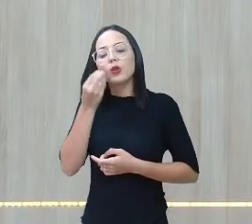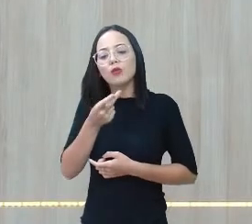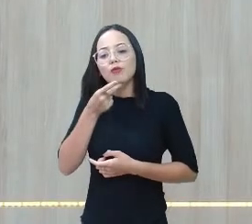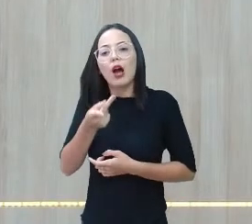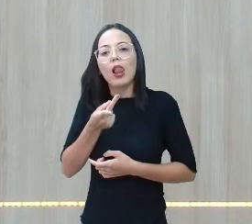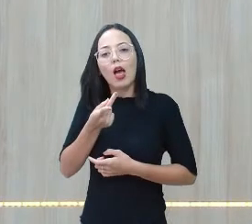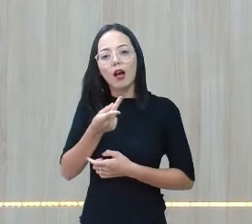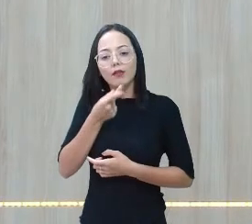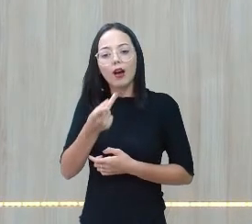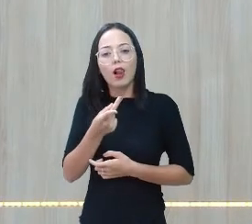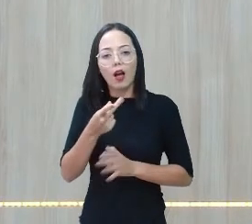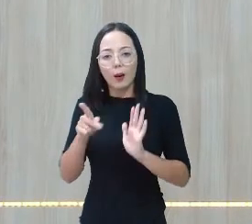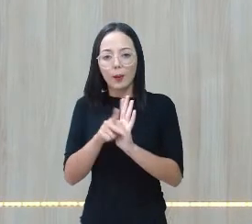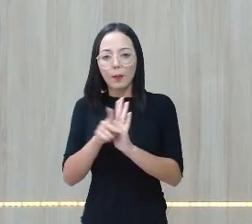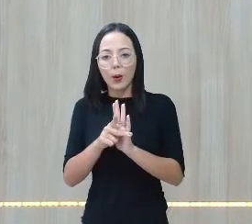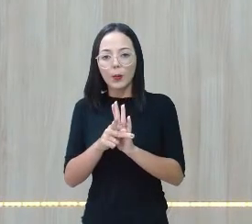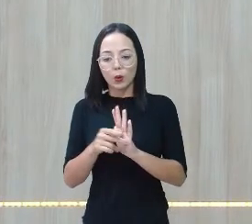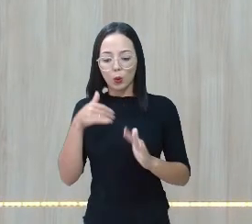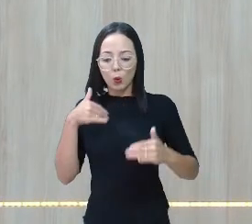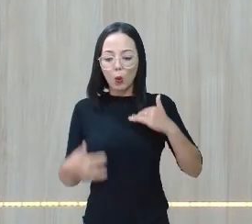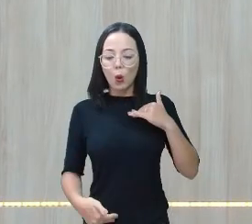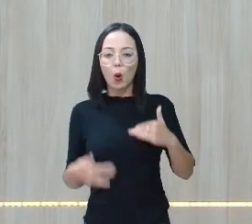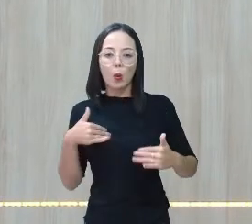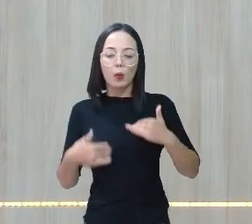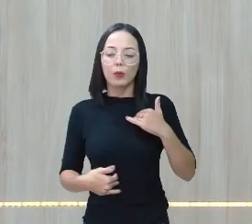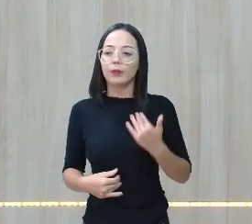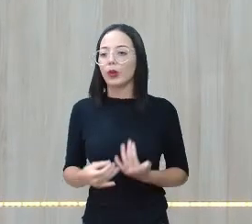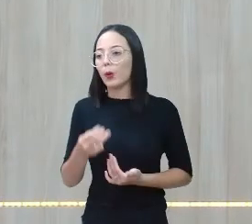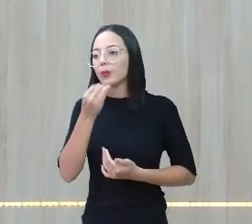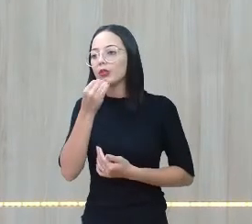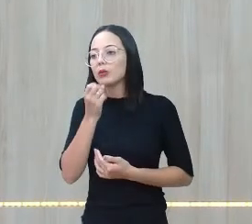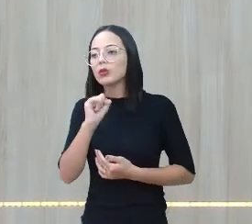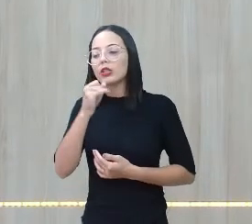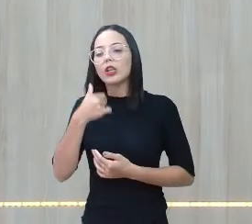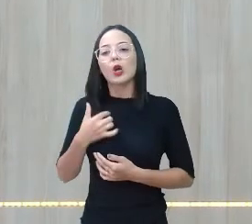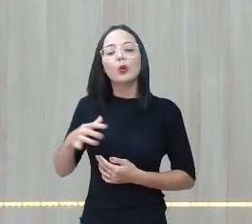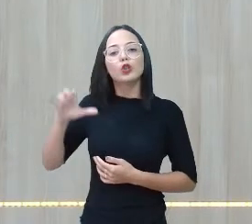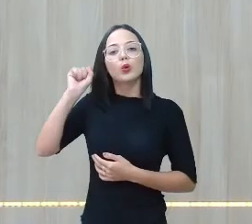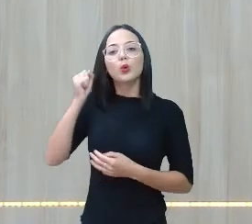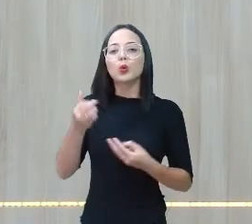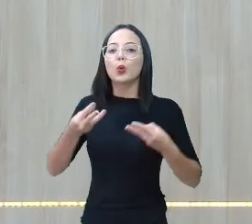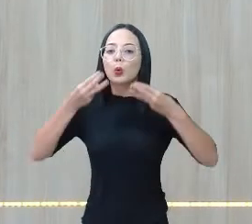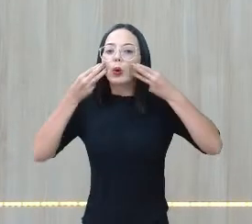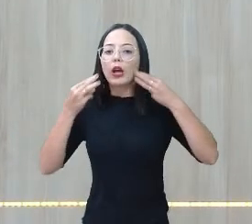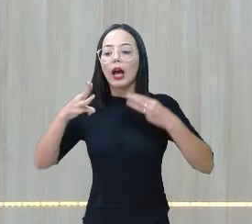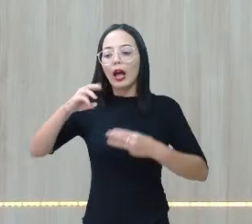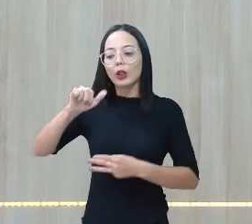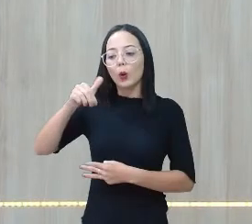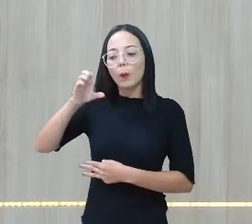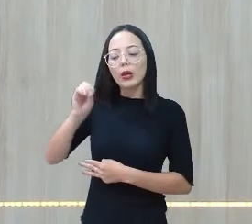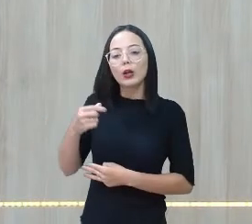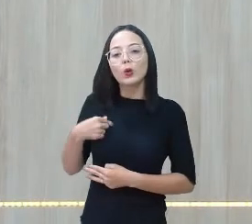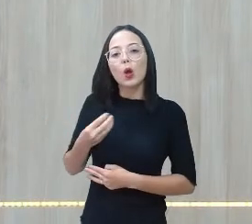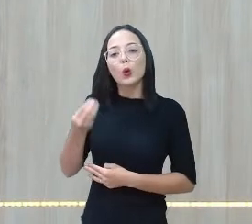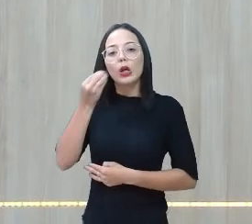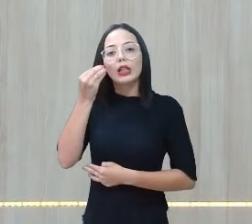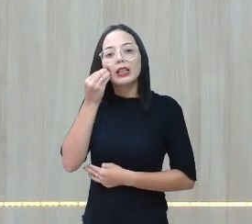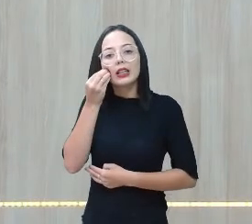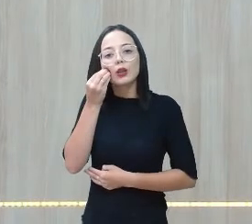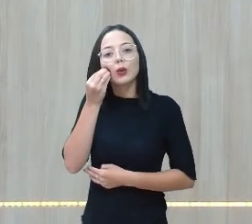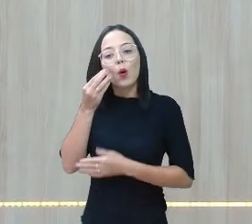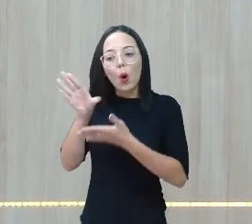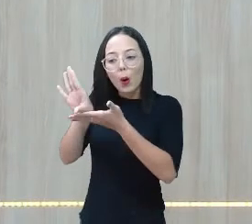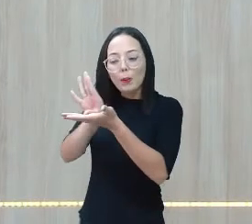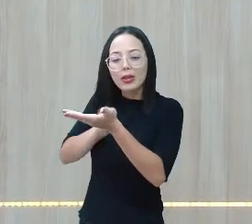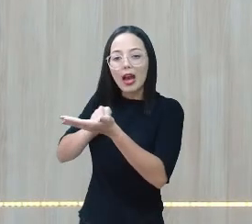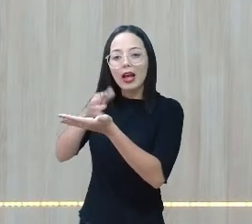som com o nosso próprio corpo. Então, por exemplo, se eu escuto um gato miando na rua e eu tento reproduzir esse som